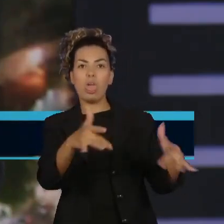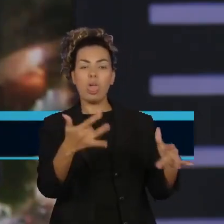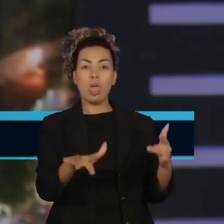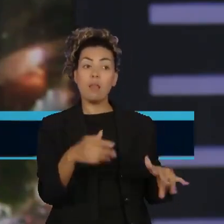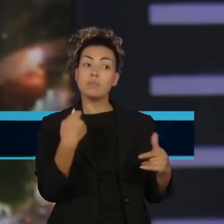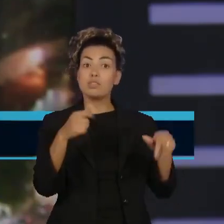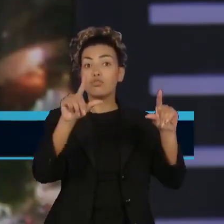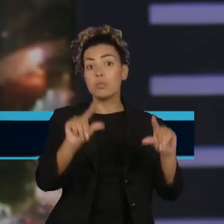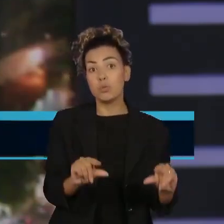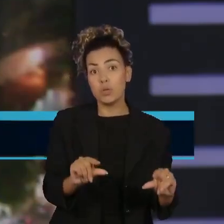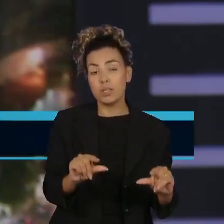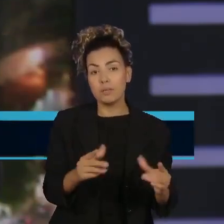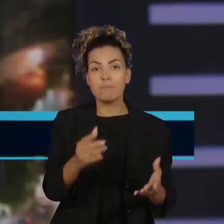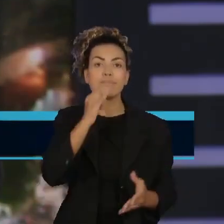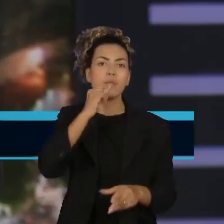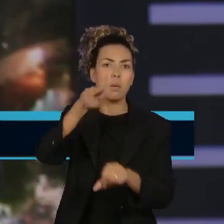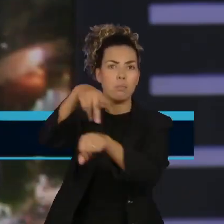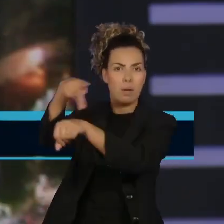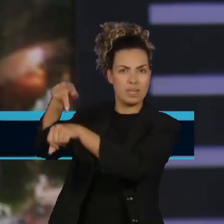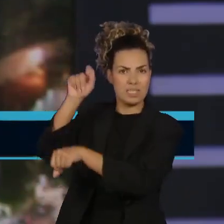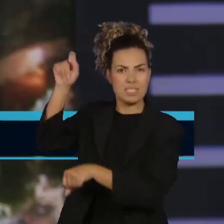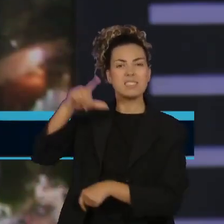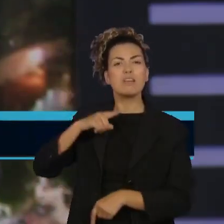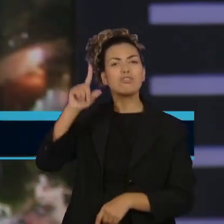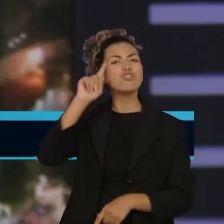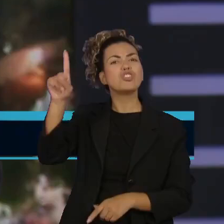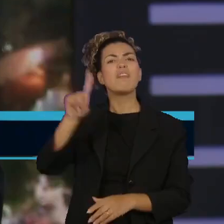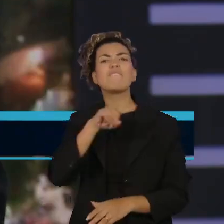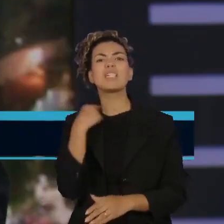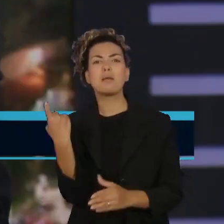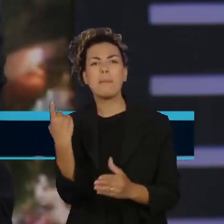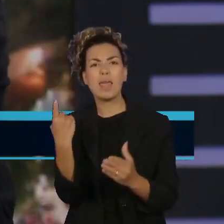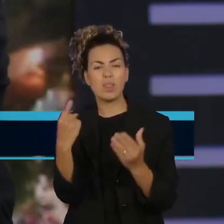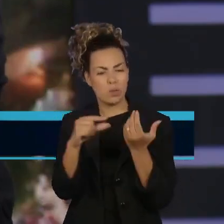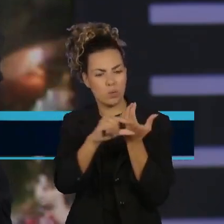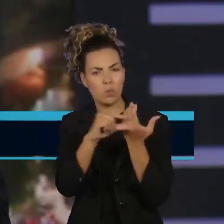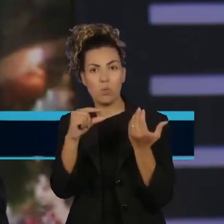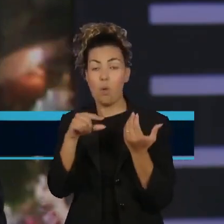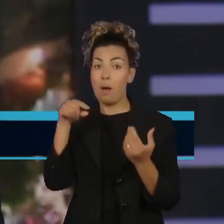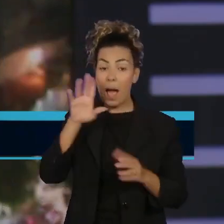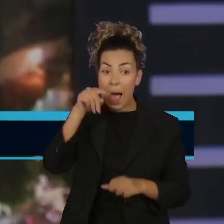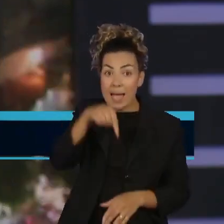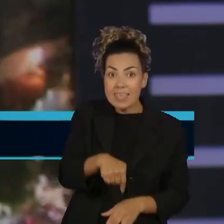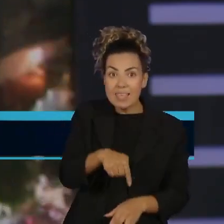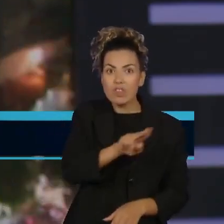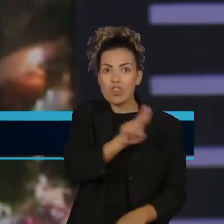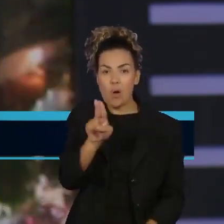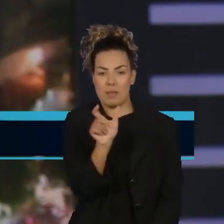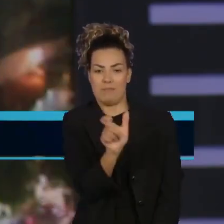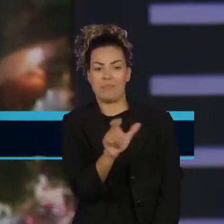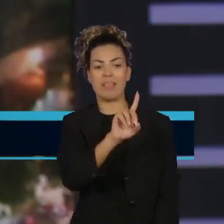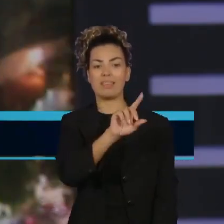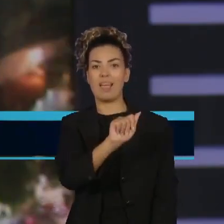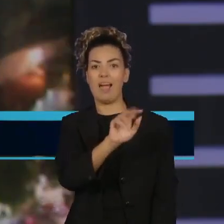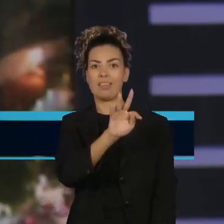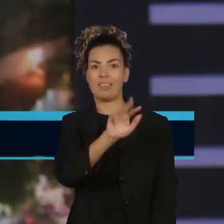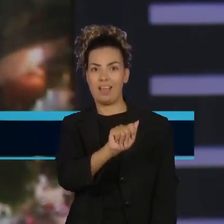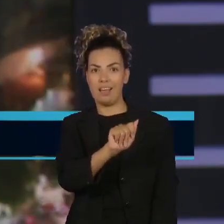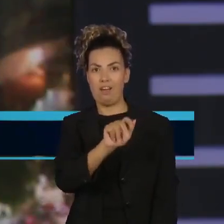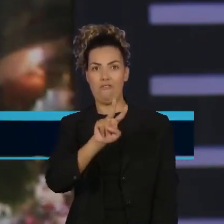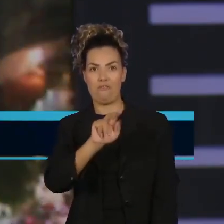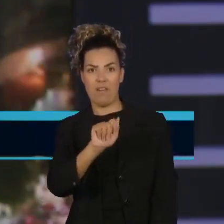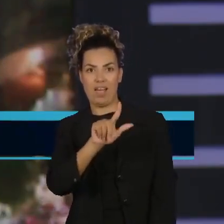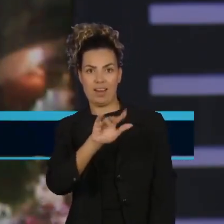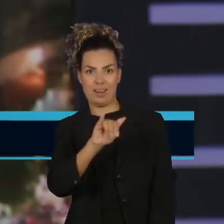lá não é data de validade, é melhor consumir até. Que a ideia é o seguinte, você tem uma curva de possível deteriorização